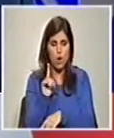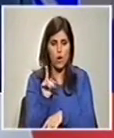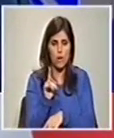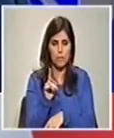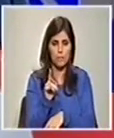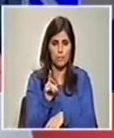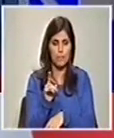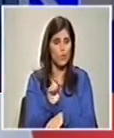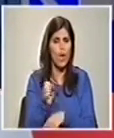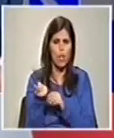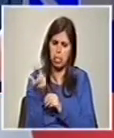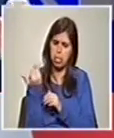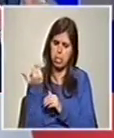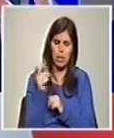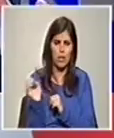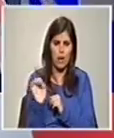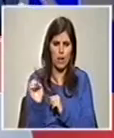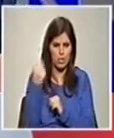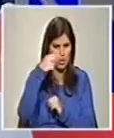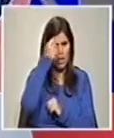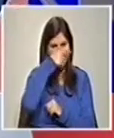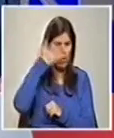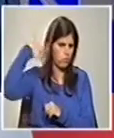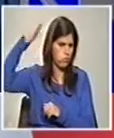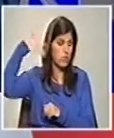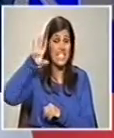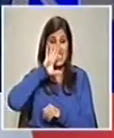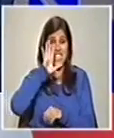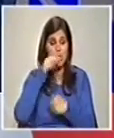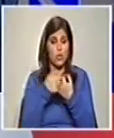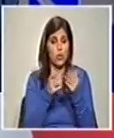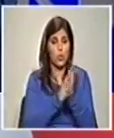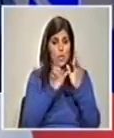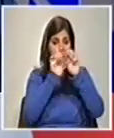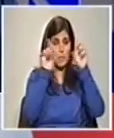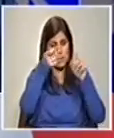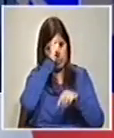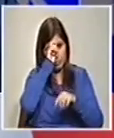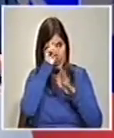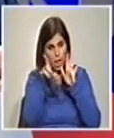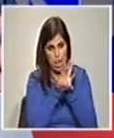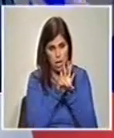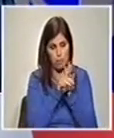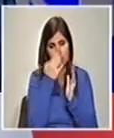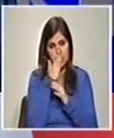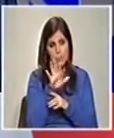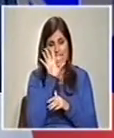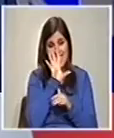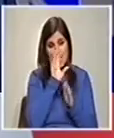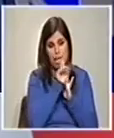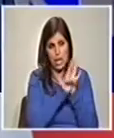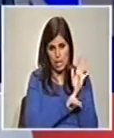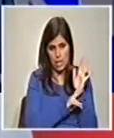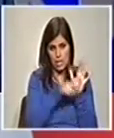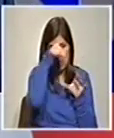não tivessem não nos seus, mais abrangente, é que, repara, no seu historial essa preocupação. Se todas as empresas cumprissem a lei e, por exemplo, se as suas regras do